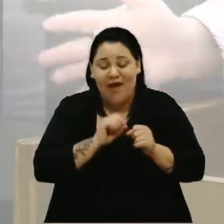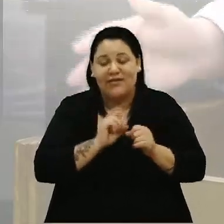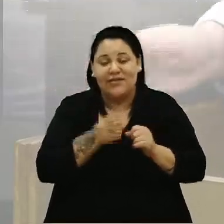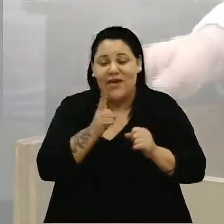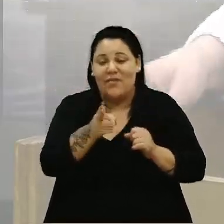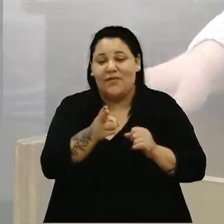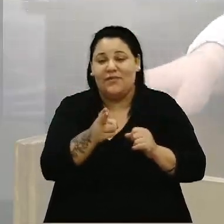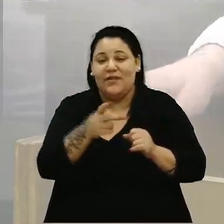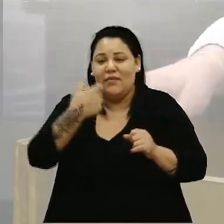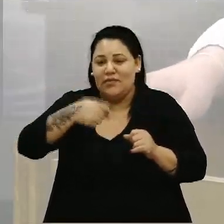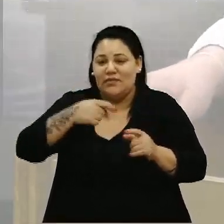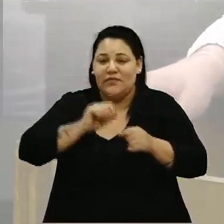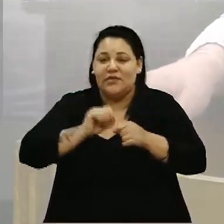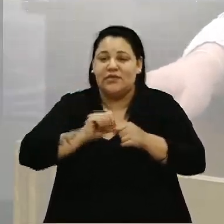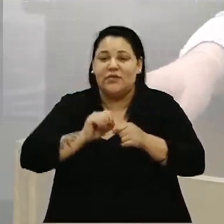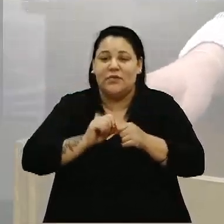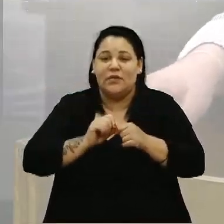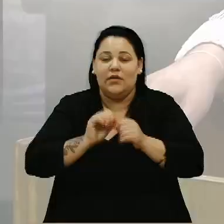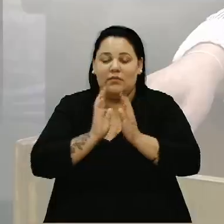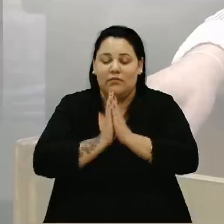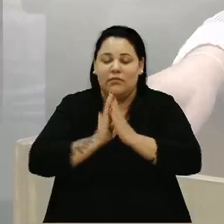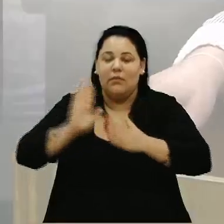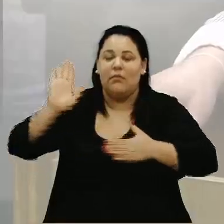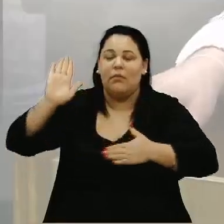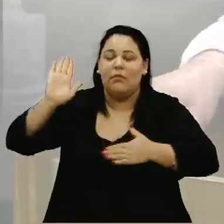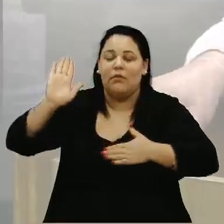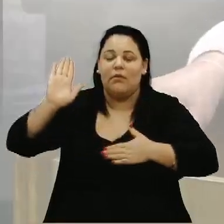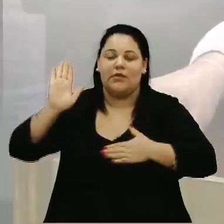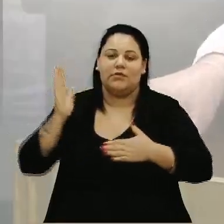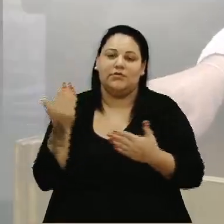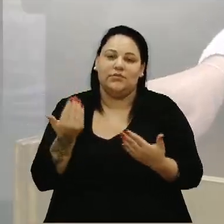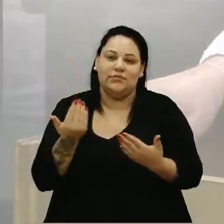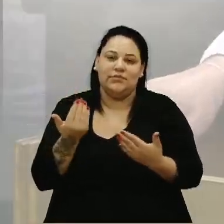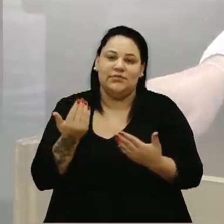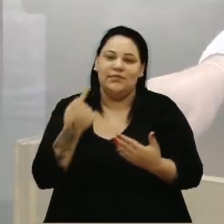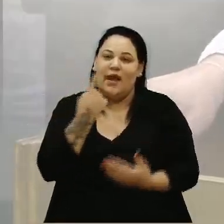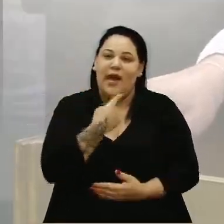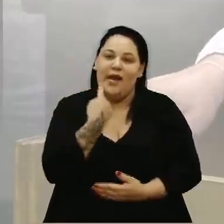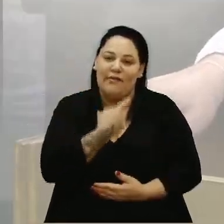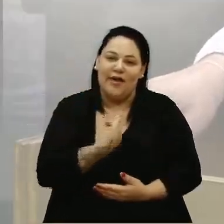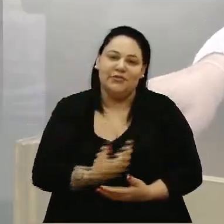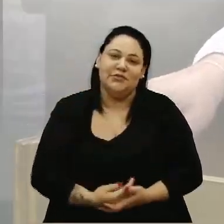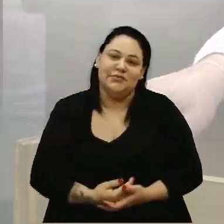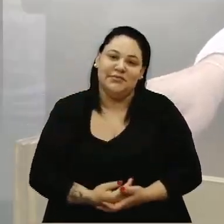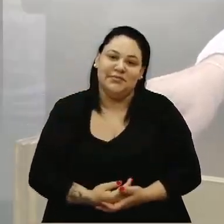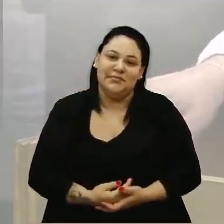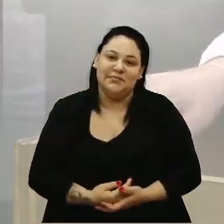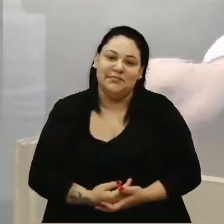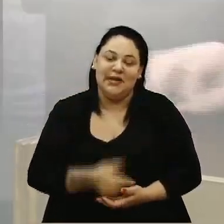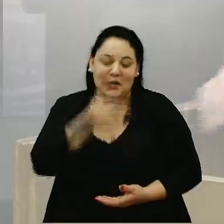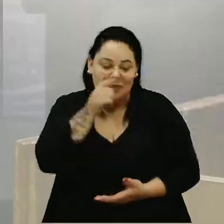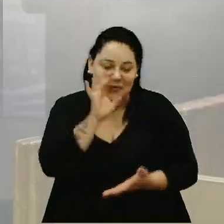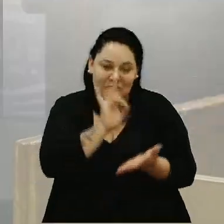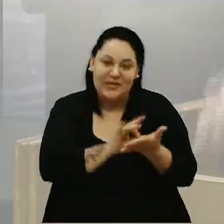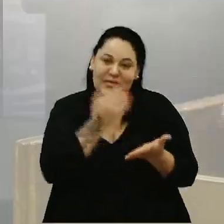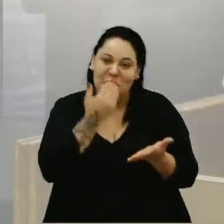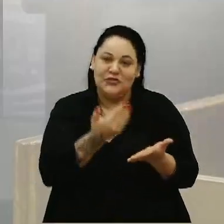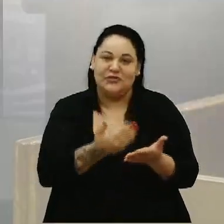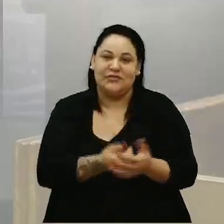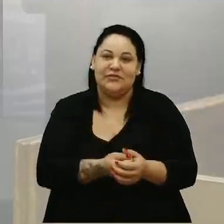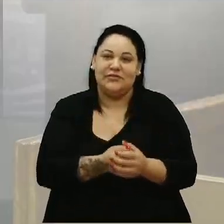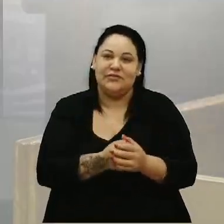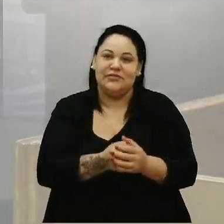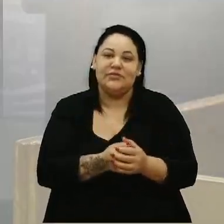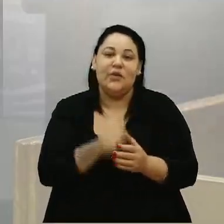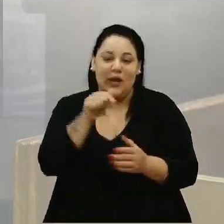Vamos ter que fazer uma promessa para Caravaggio, fora de hora, época para que essas lâmpadas Essa palavra saiam do papel. Então estamos pedindo aqui só feijão com